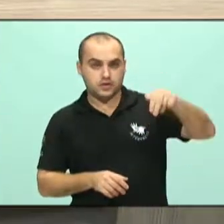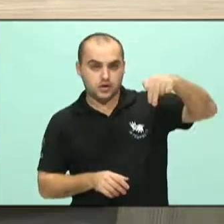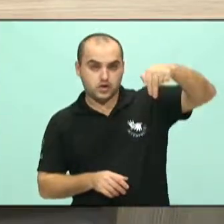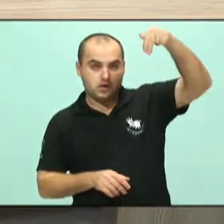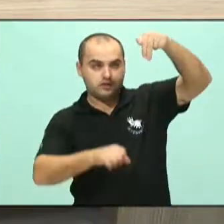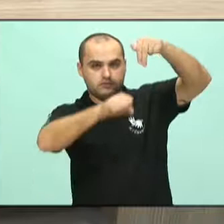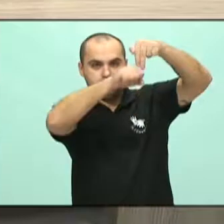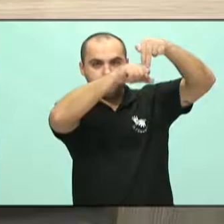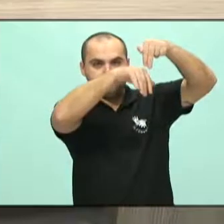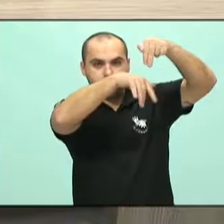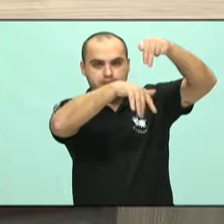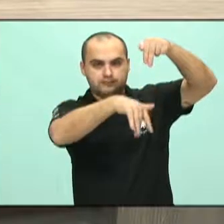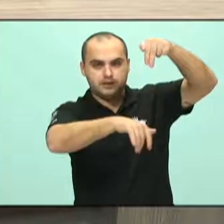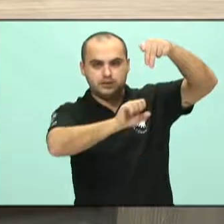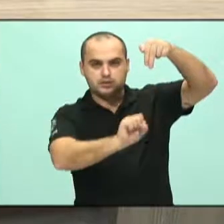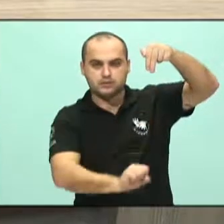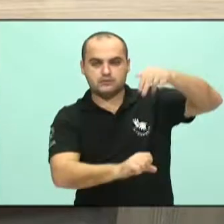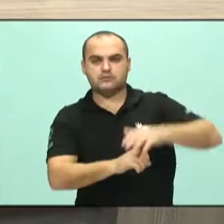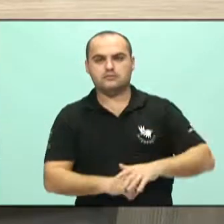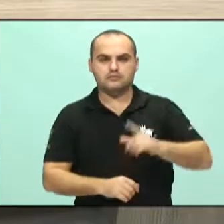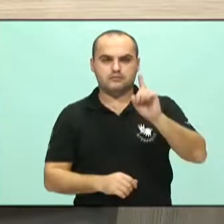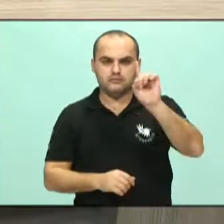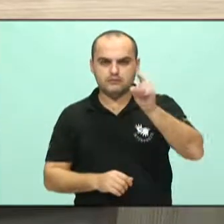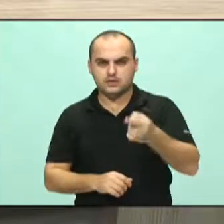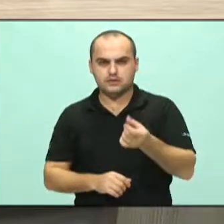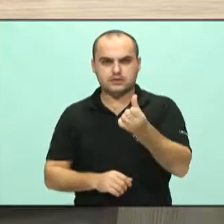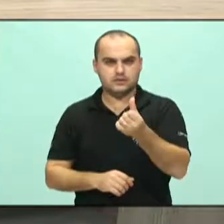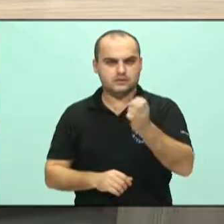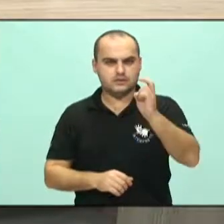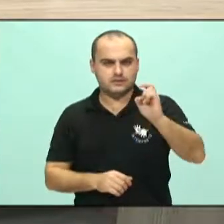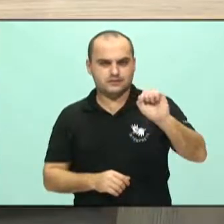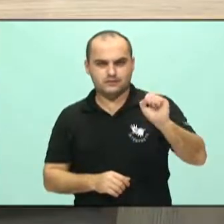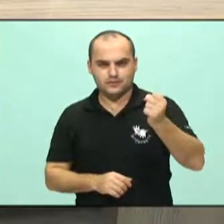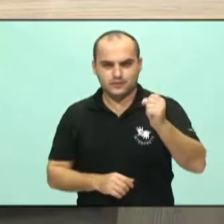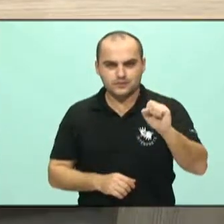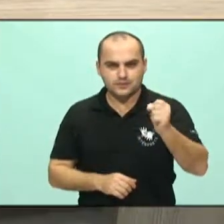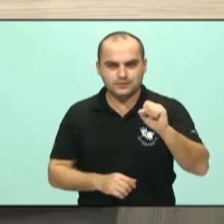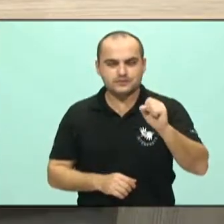São Francisco, 1658, e a partir dali